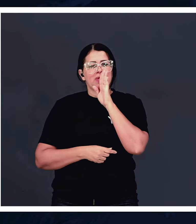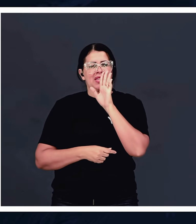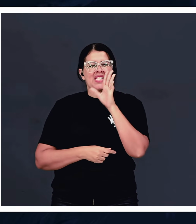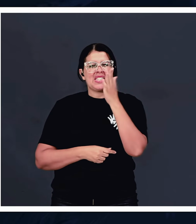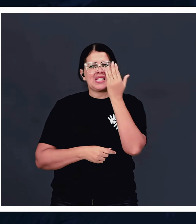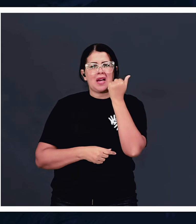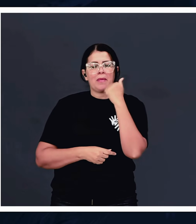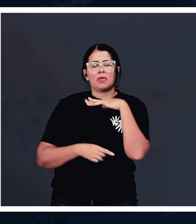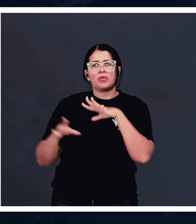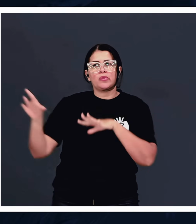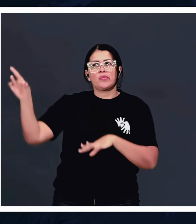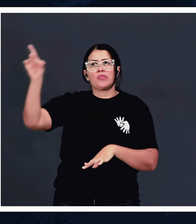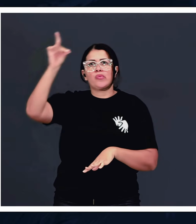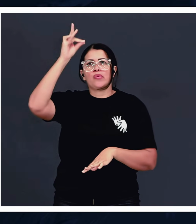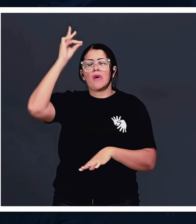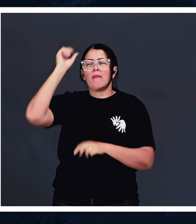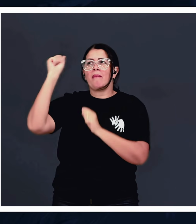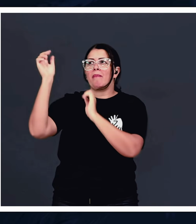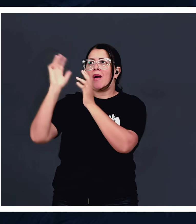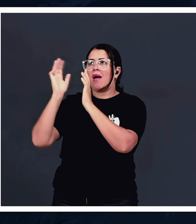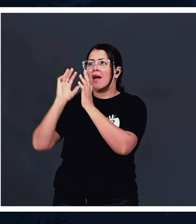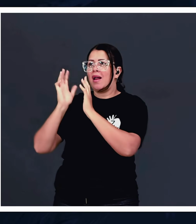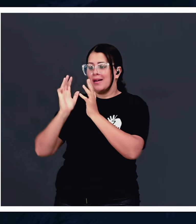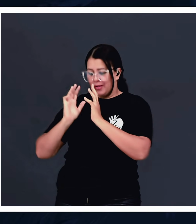Espírito Santo.